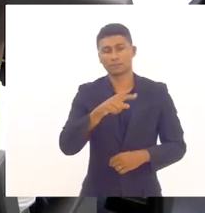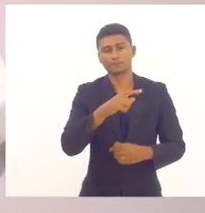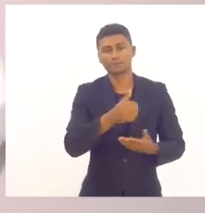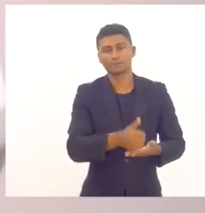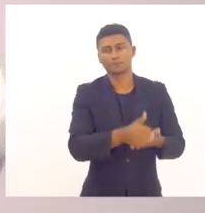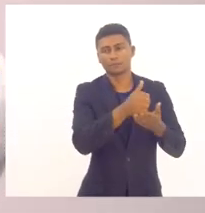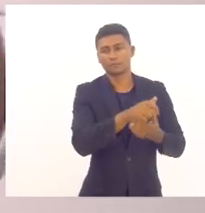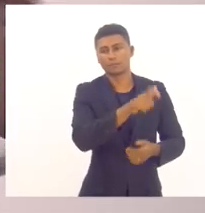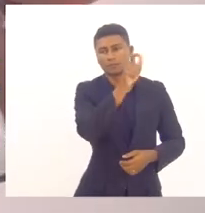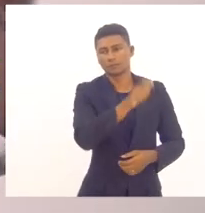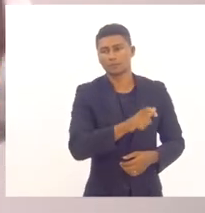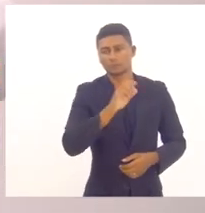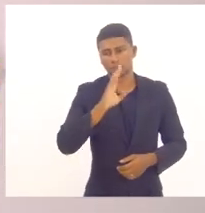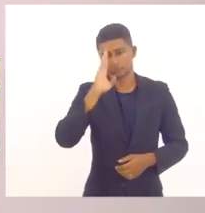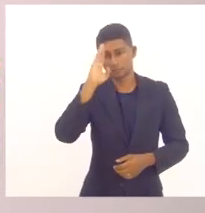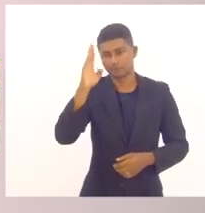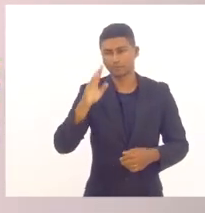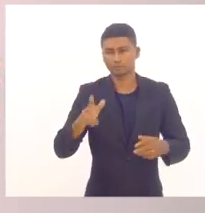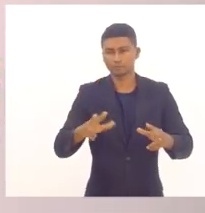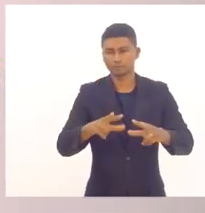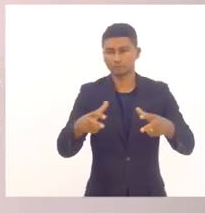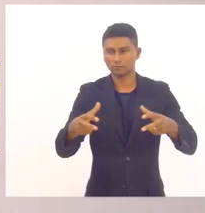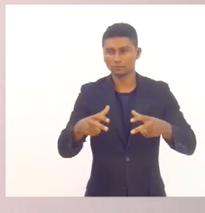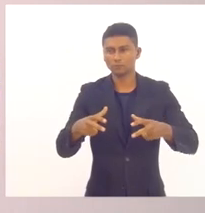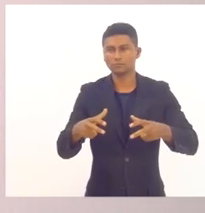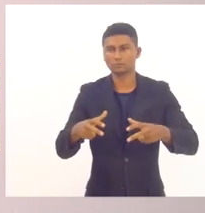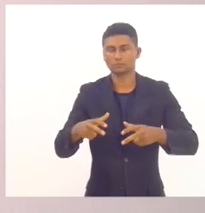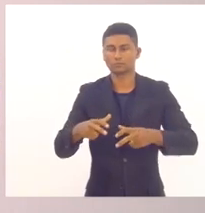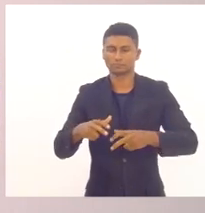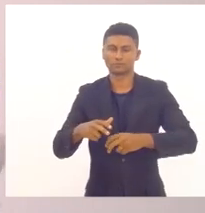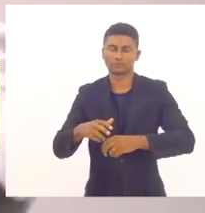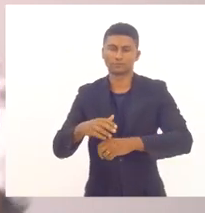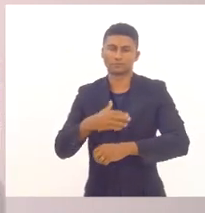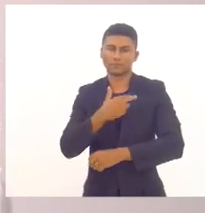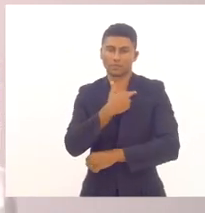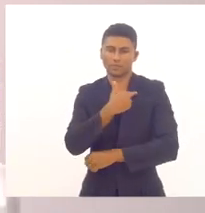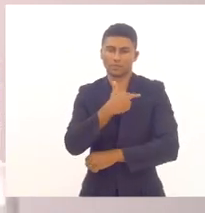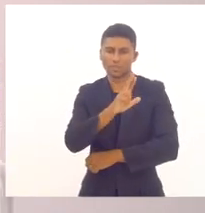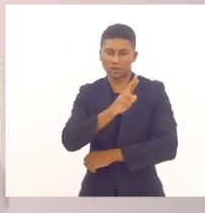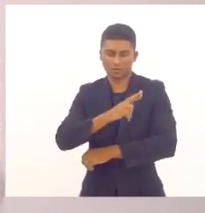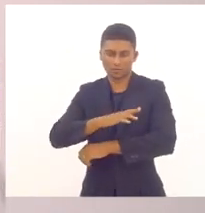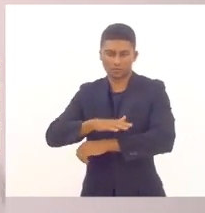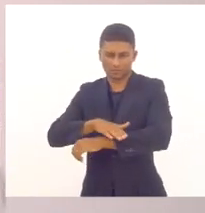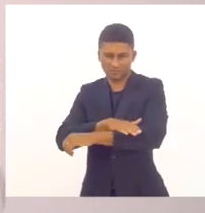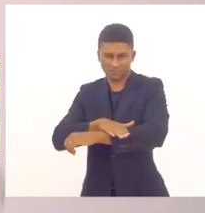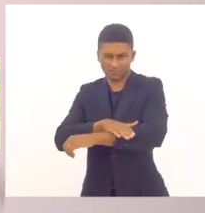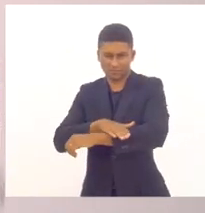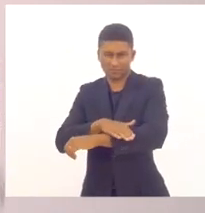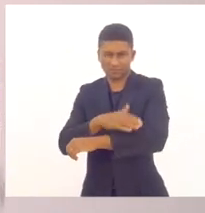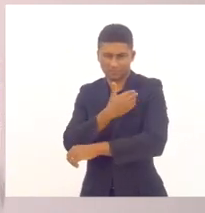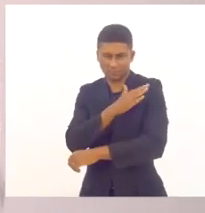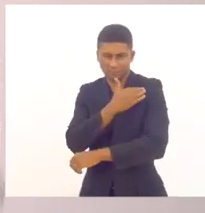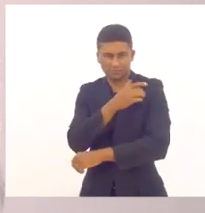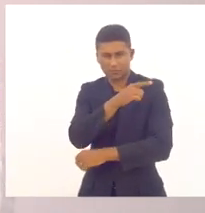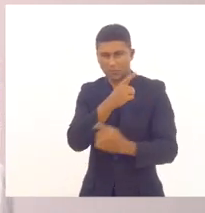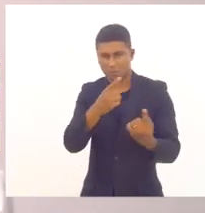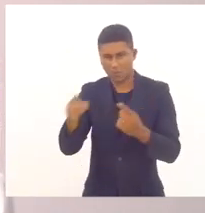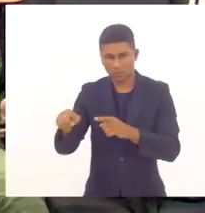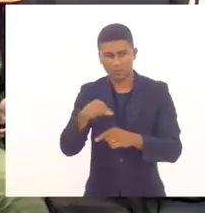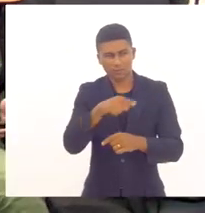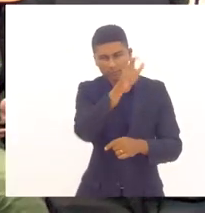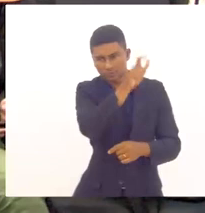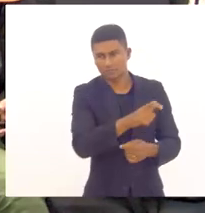assessora principal da Comissão contra o Racismo e a Intolerância Religiosa. Há anos, né? É, ela é um espetáculo.